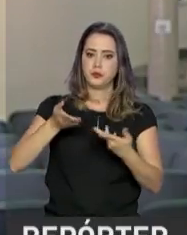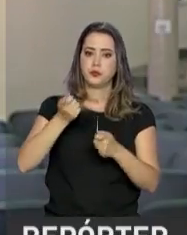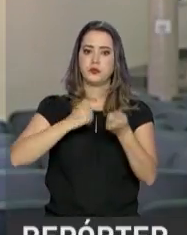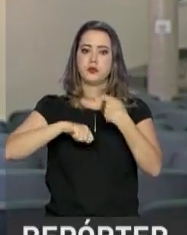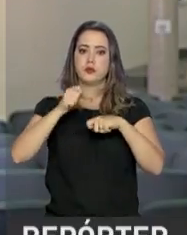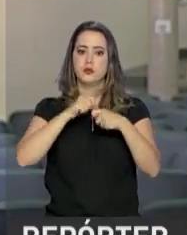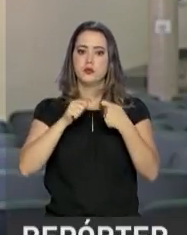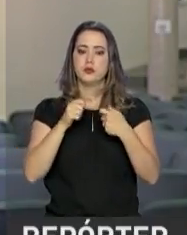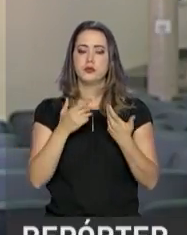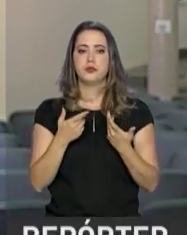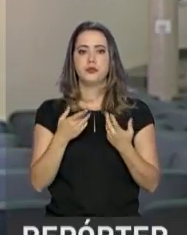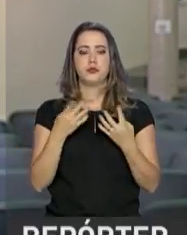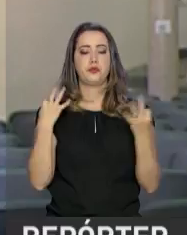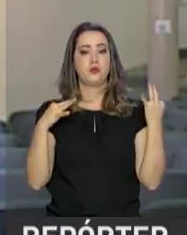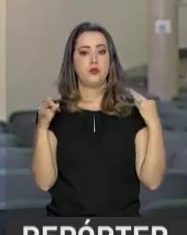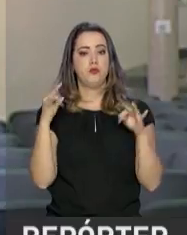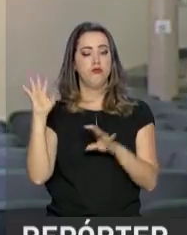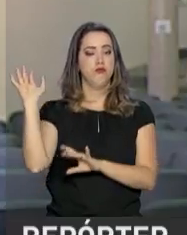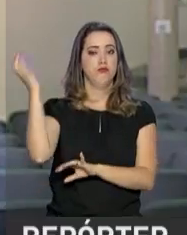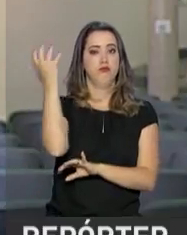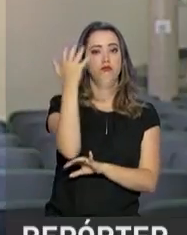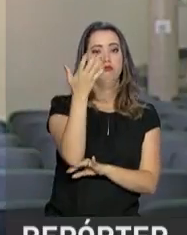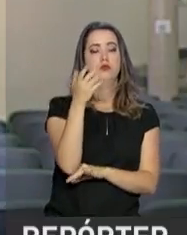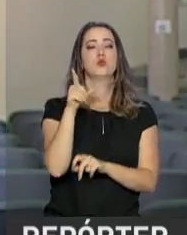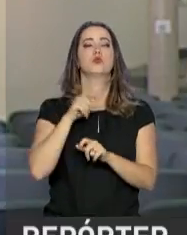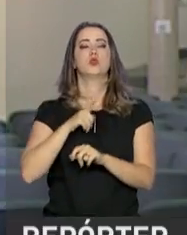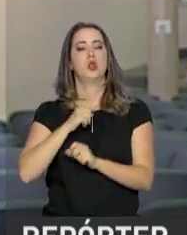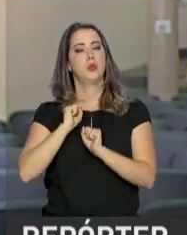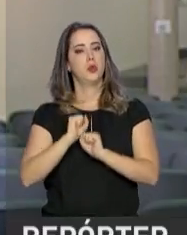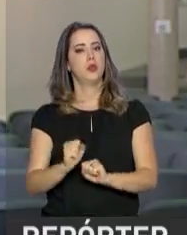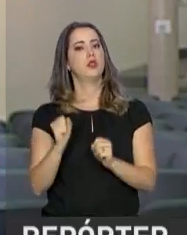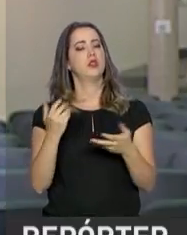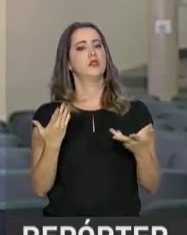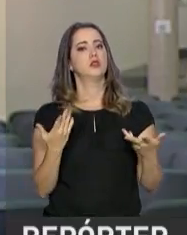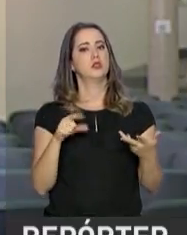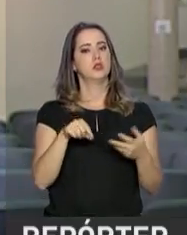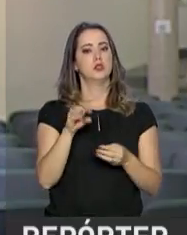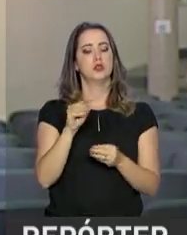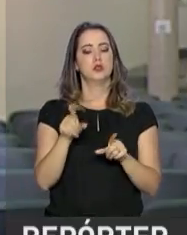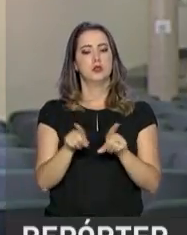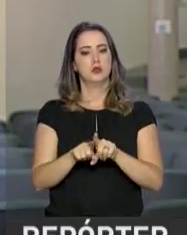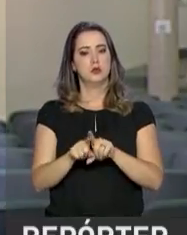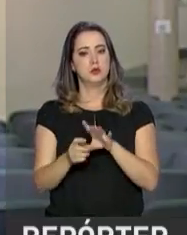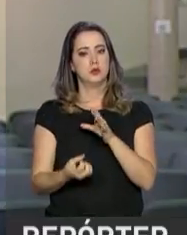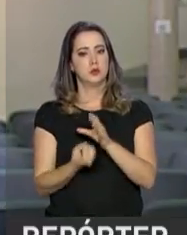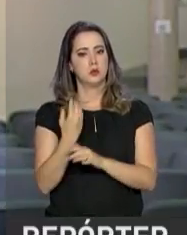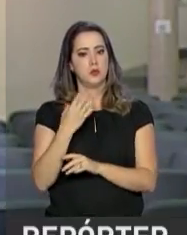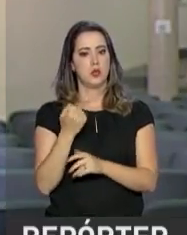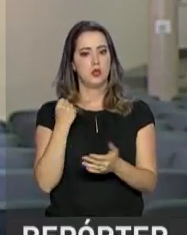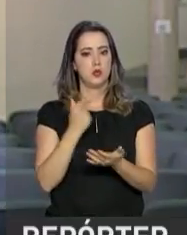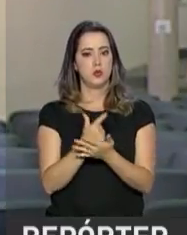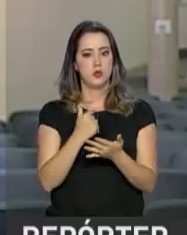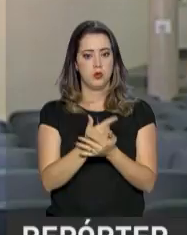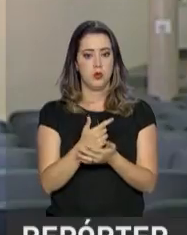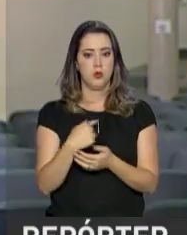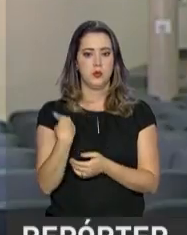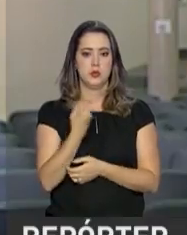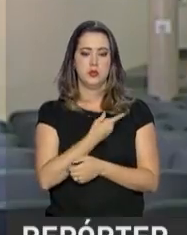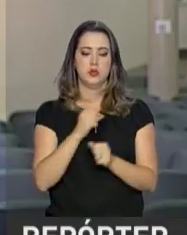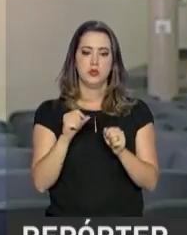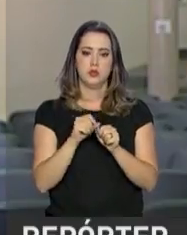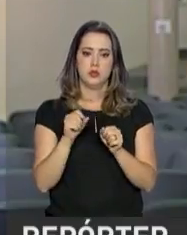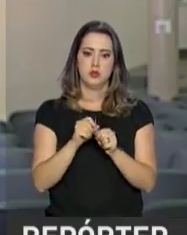que é gerada é o turismo ecológico sustentável tem esse poder de gerar é inclusive é as compras que a gente realiza além do parque nacional